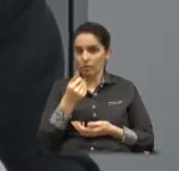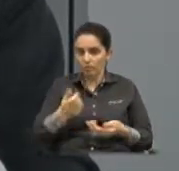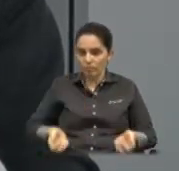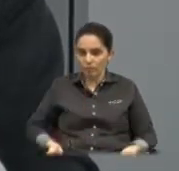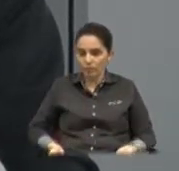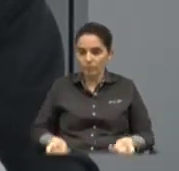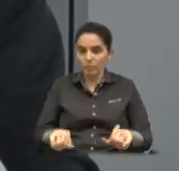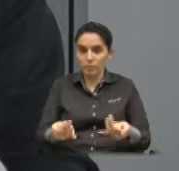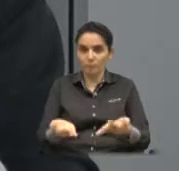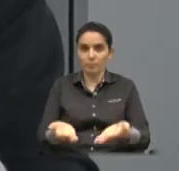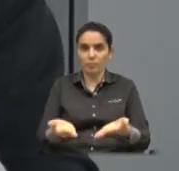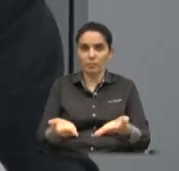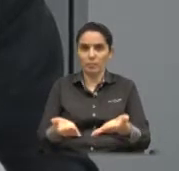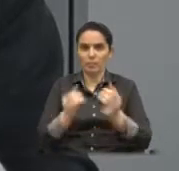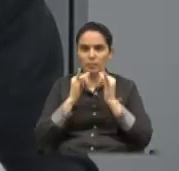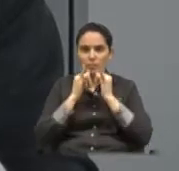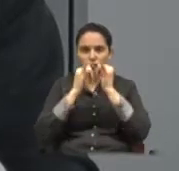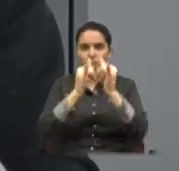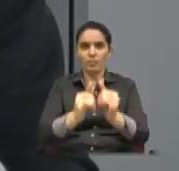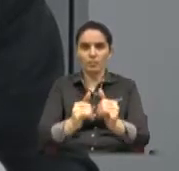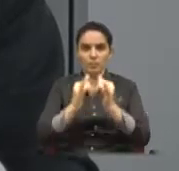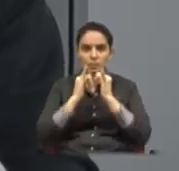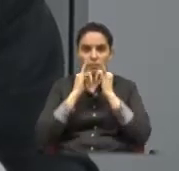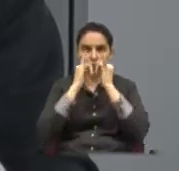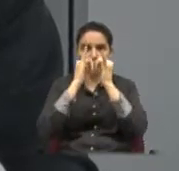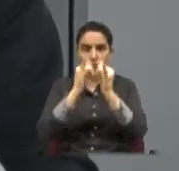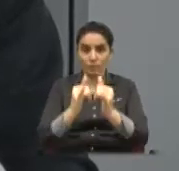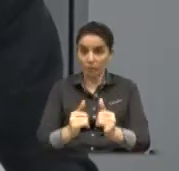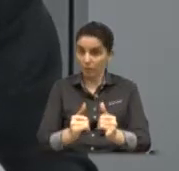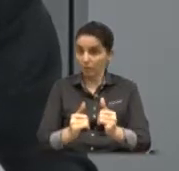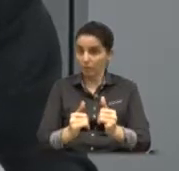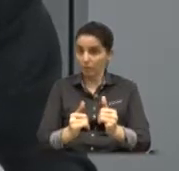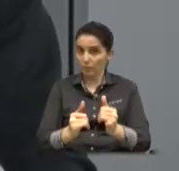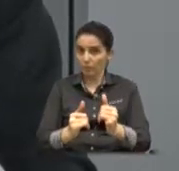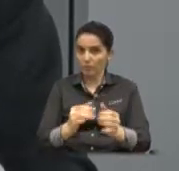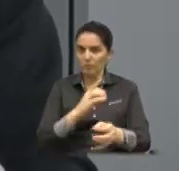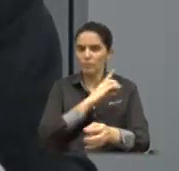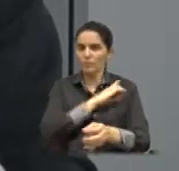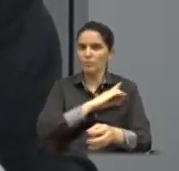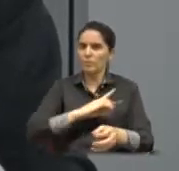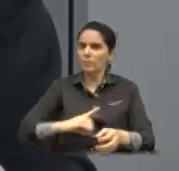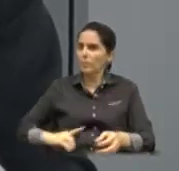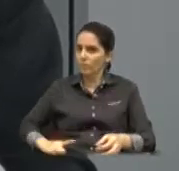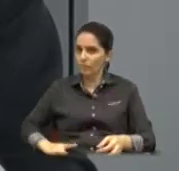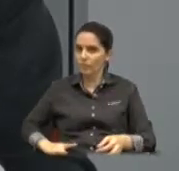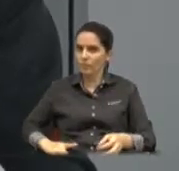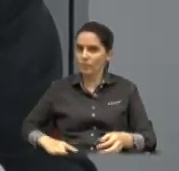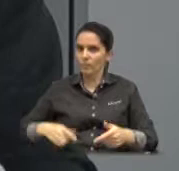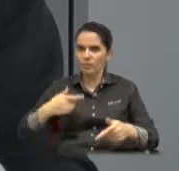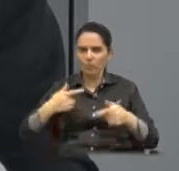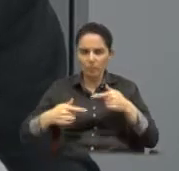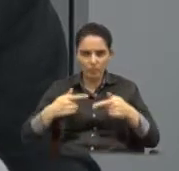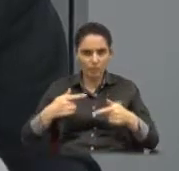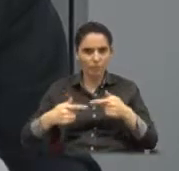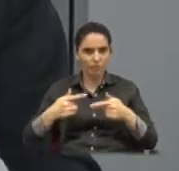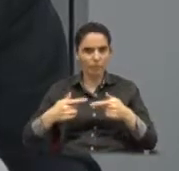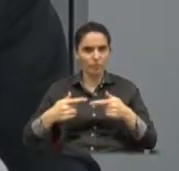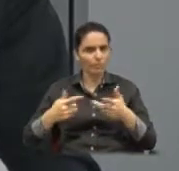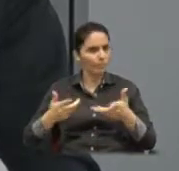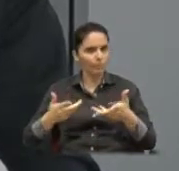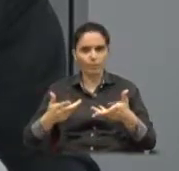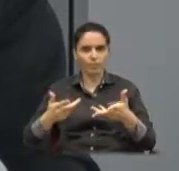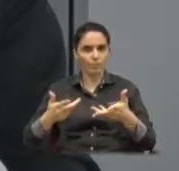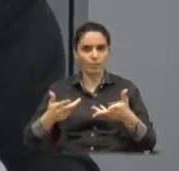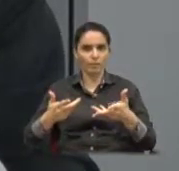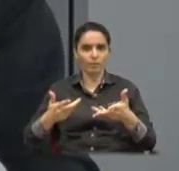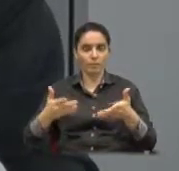bancar campanhas de deputados, de políticos. O nosso país